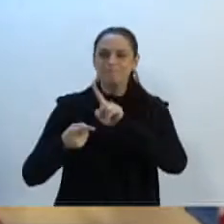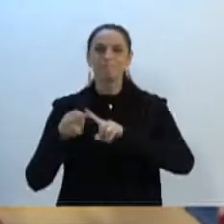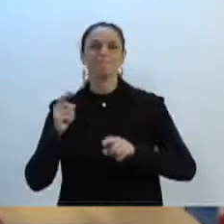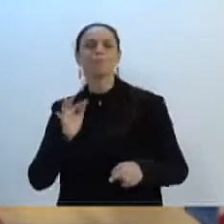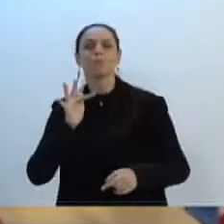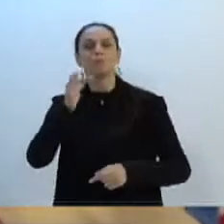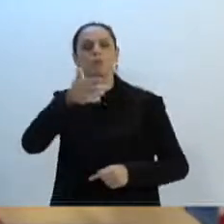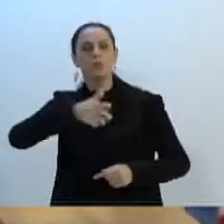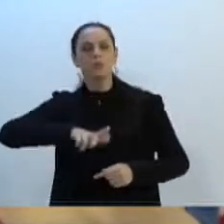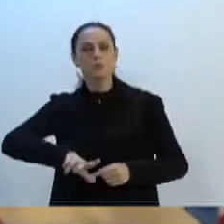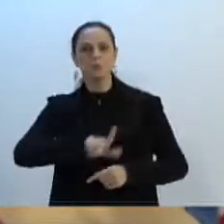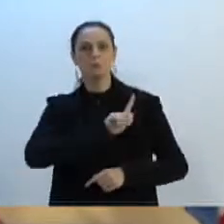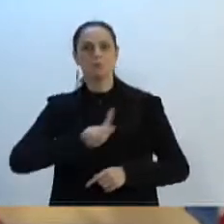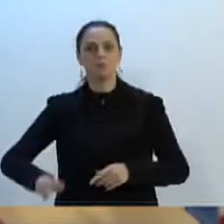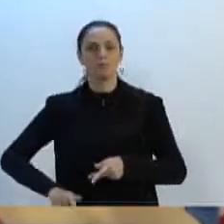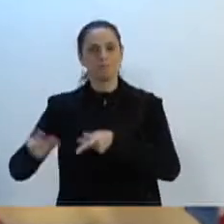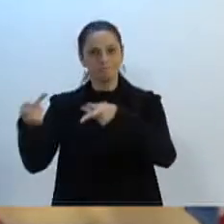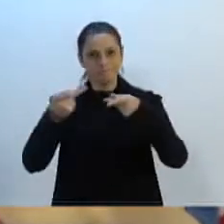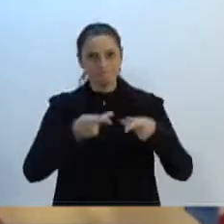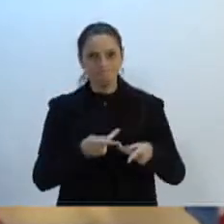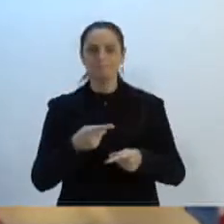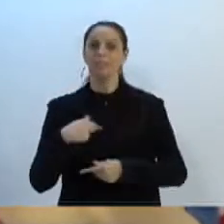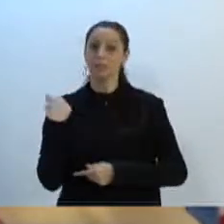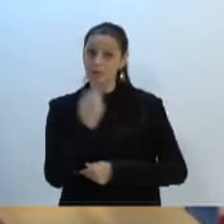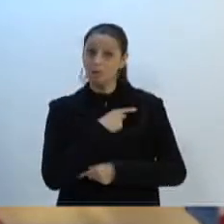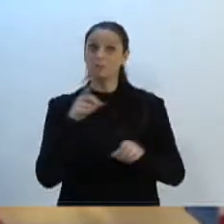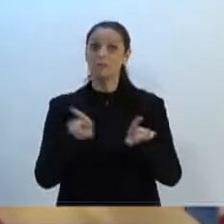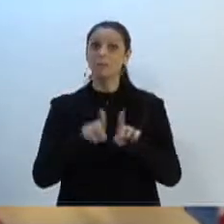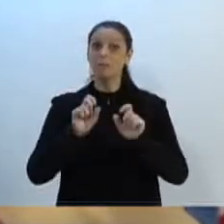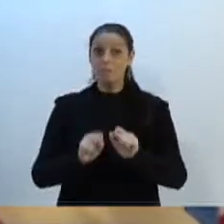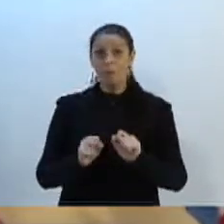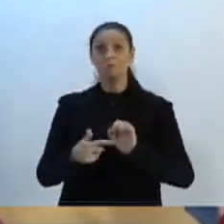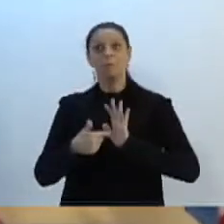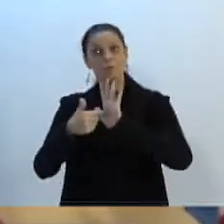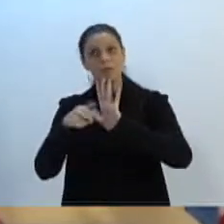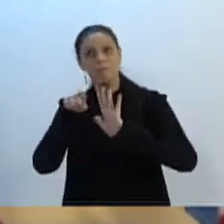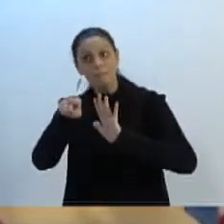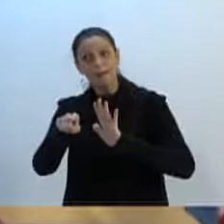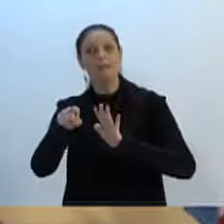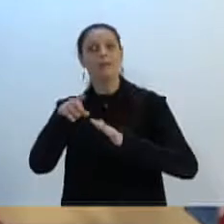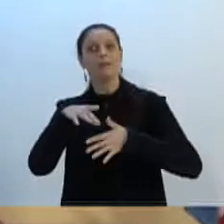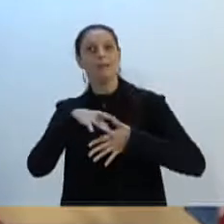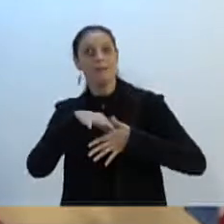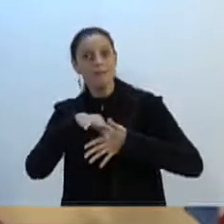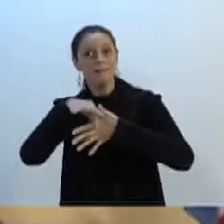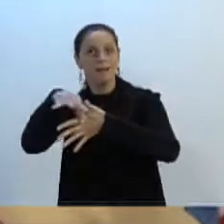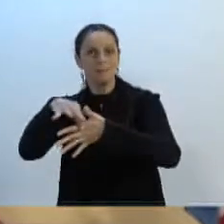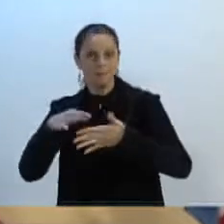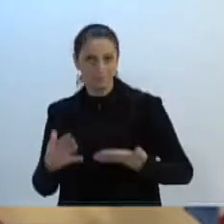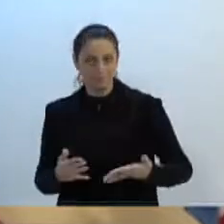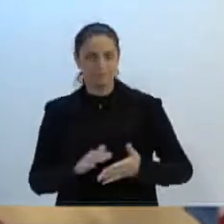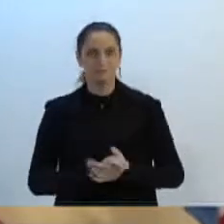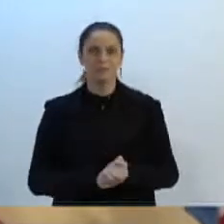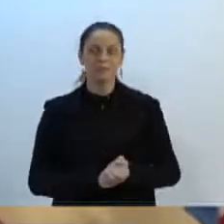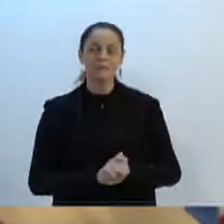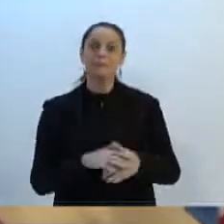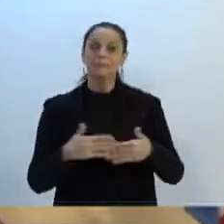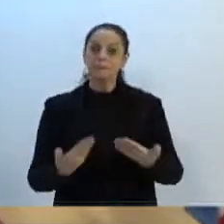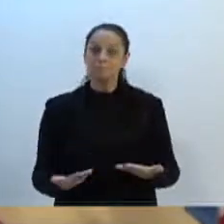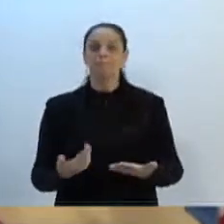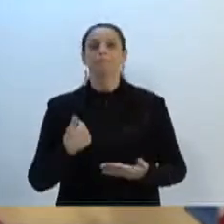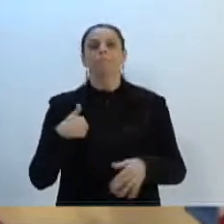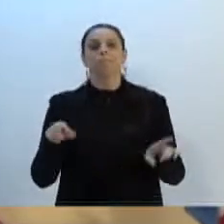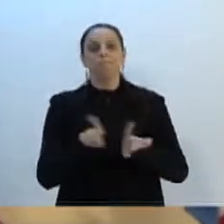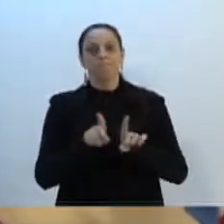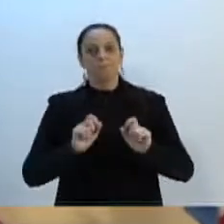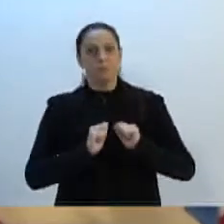governador, até para que a gente possa fazer os nossos encaminhamentos. E em cima disso, né, eu queria dizer que eu estive